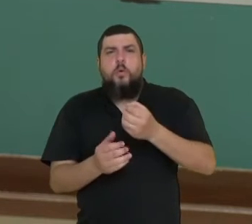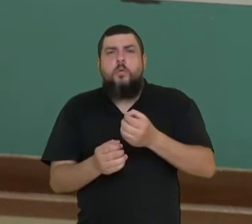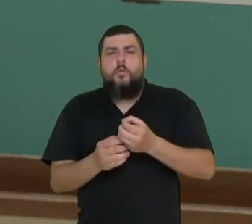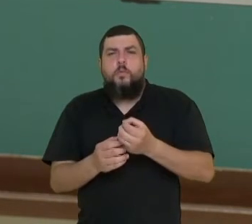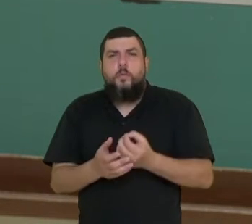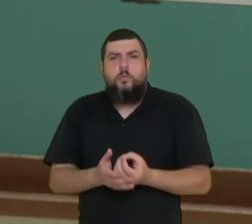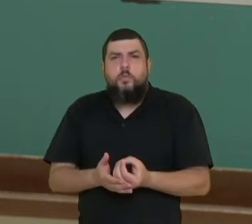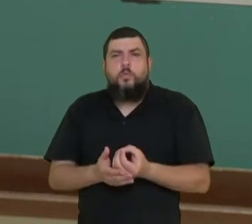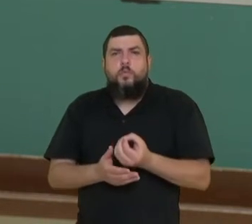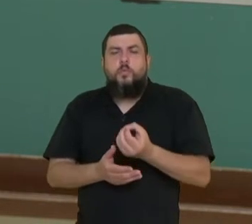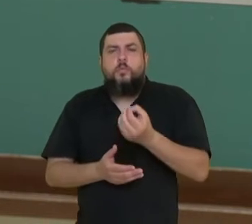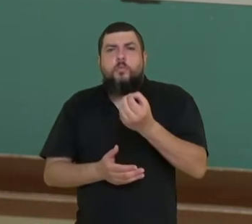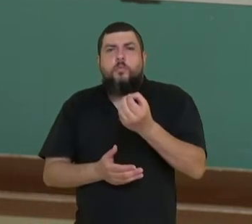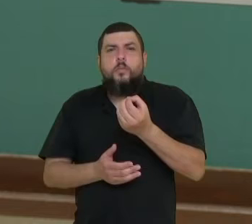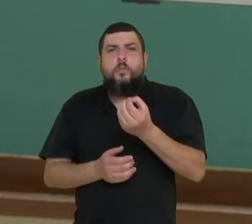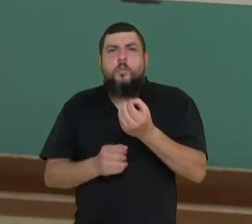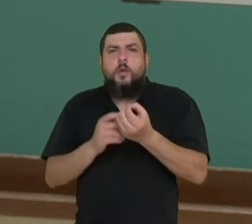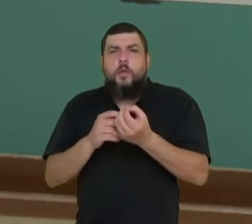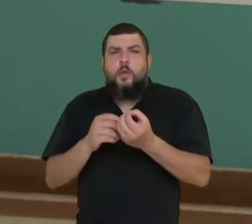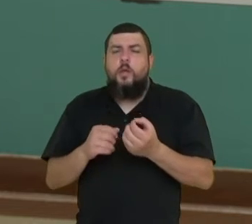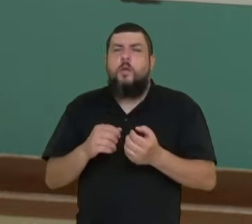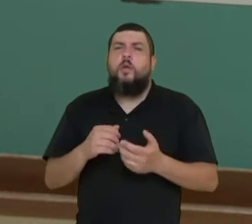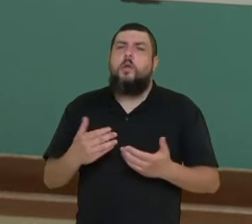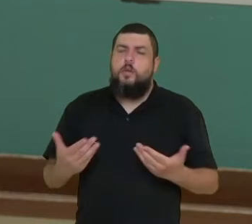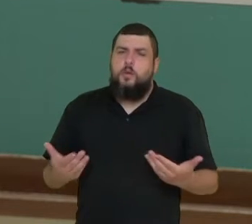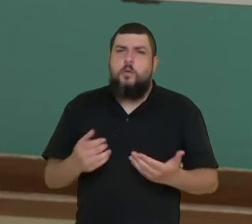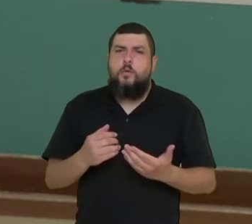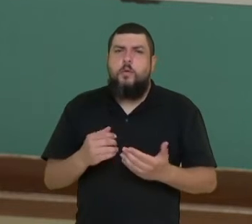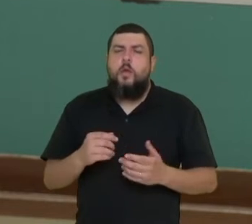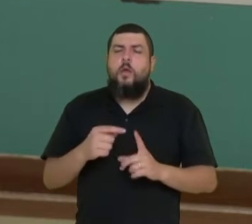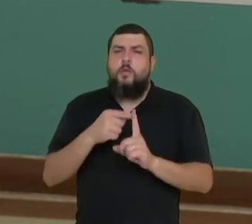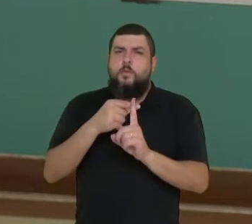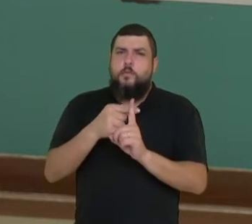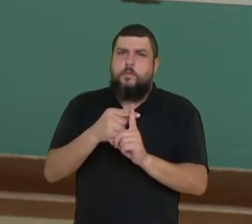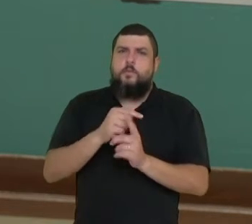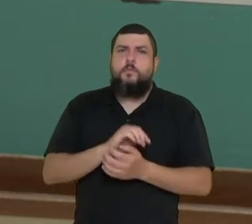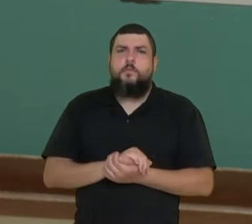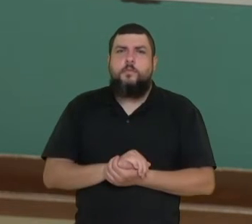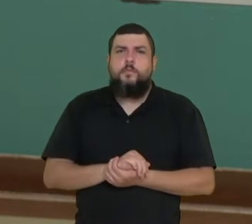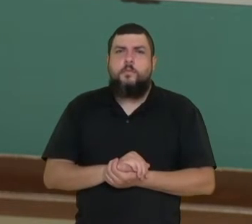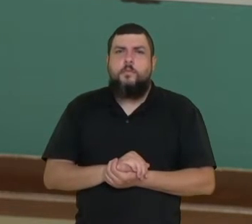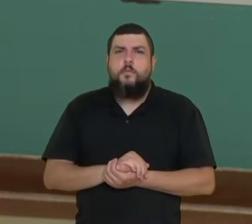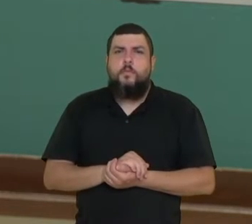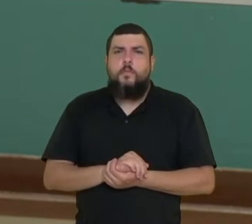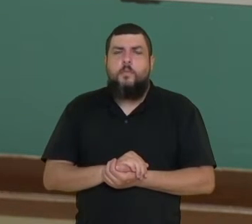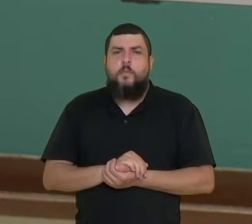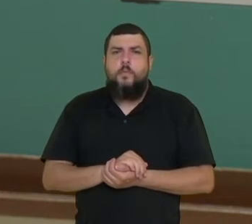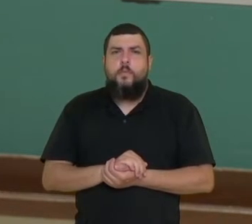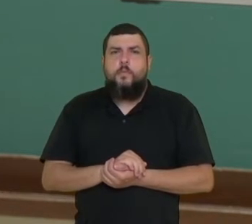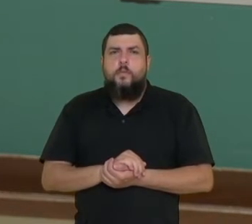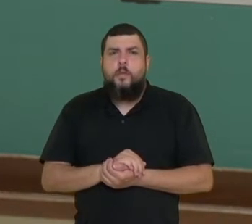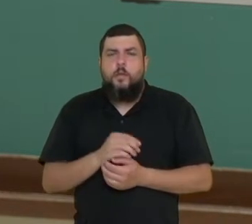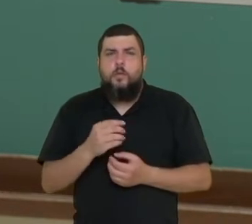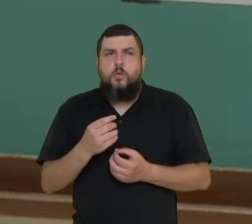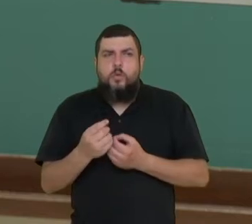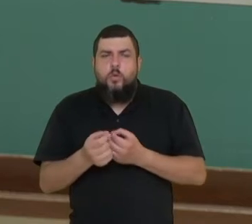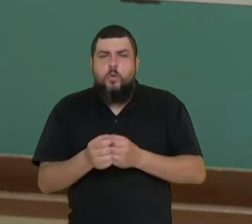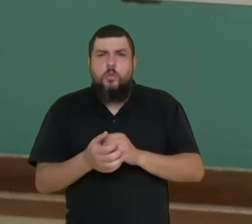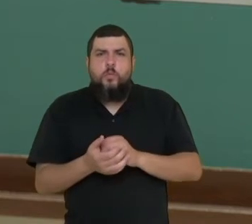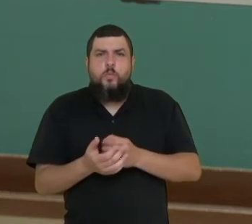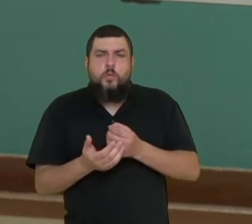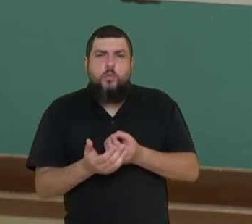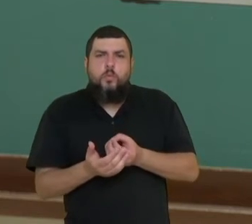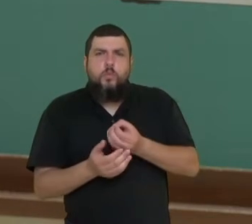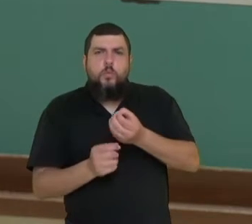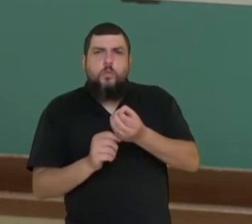eu transfiro a energia do corpo para o sistema, negativo. Quando eu